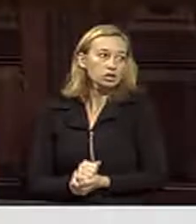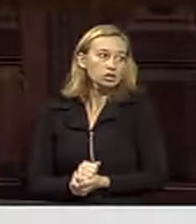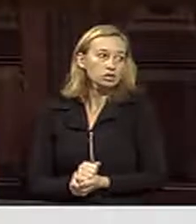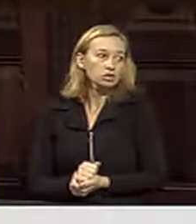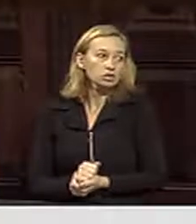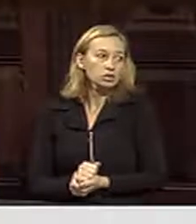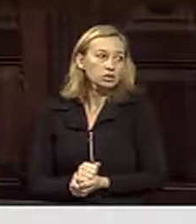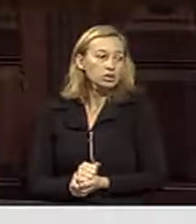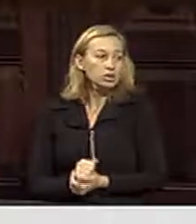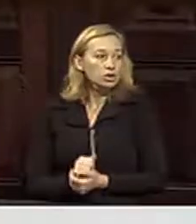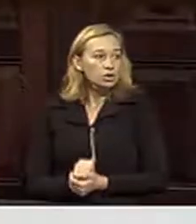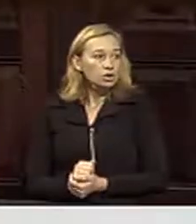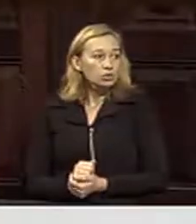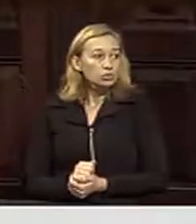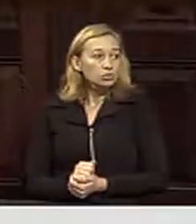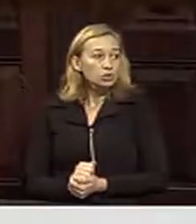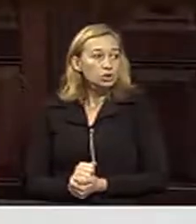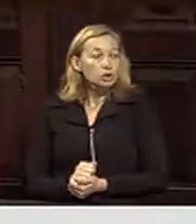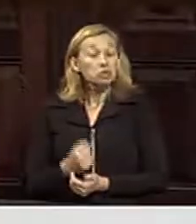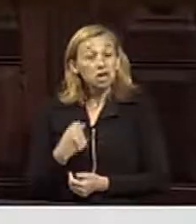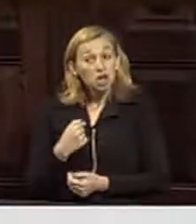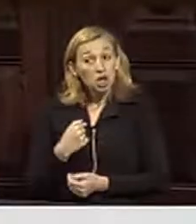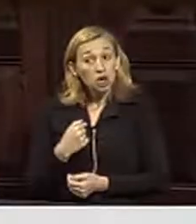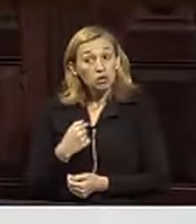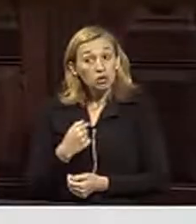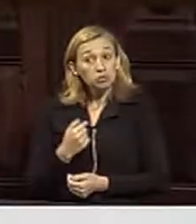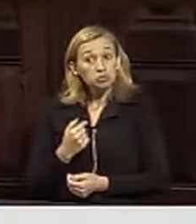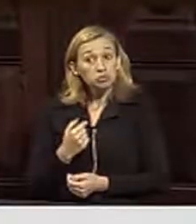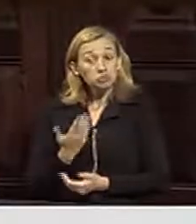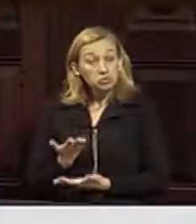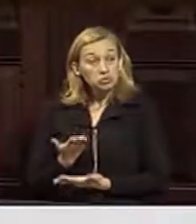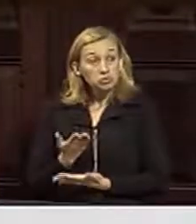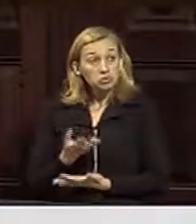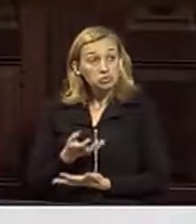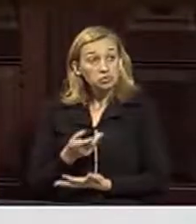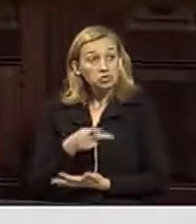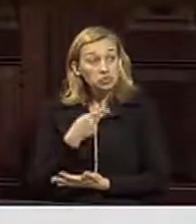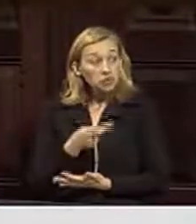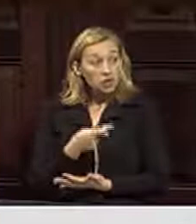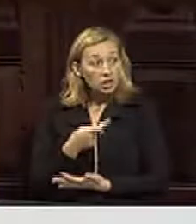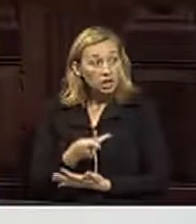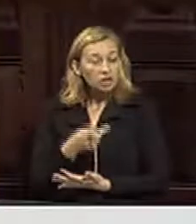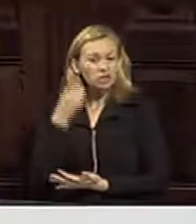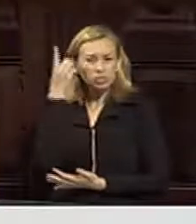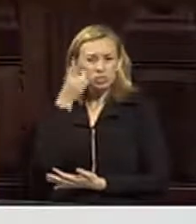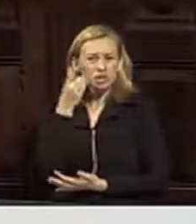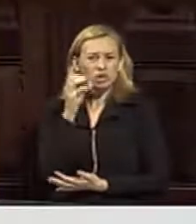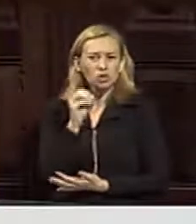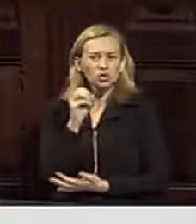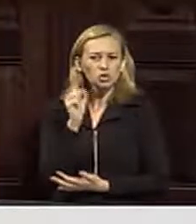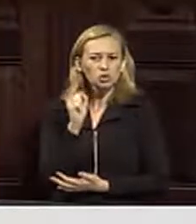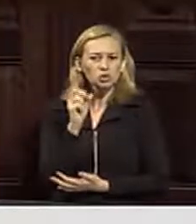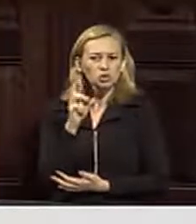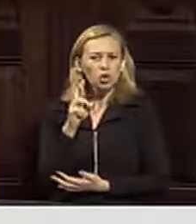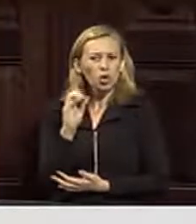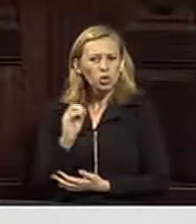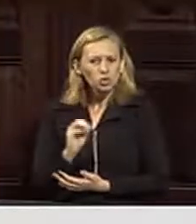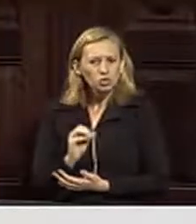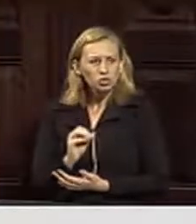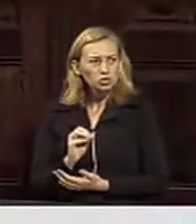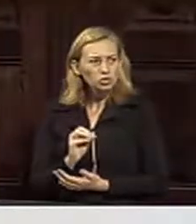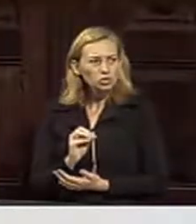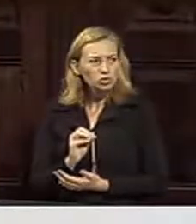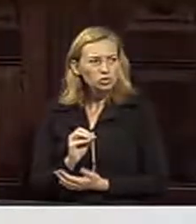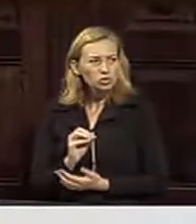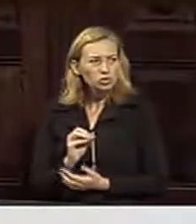concedidas. Eu confesso, e aí quero um pouco ajudar o deputado Osório, que foi secretário de obras, de transportes